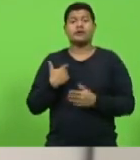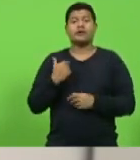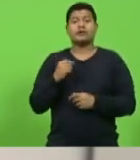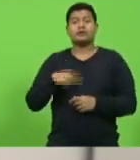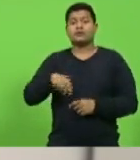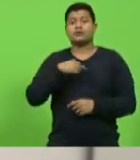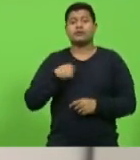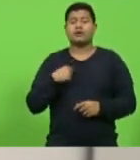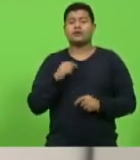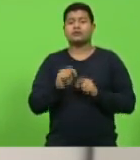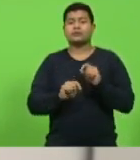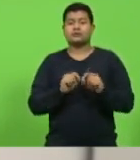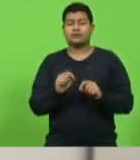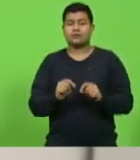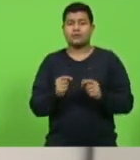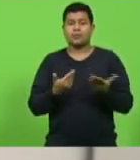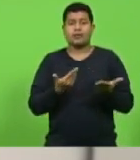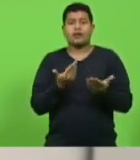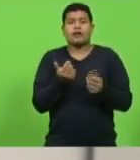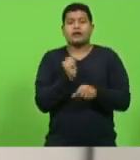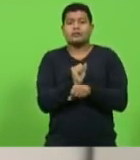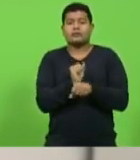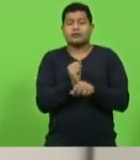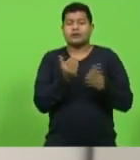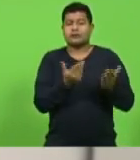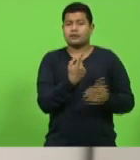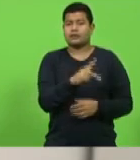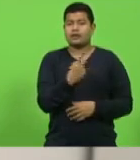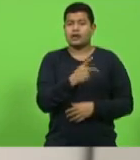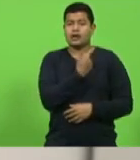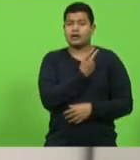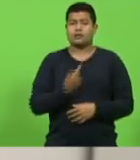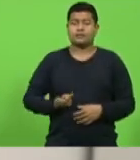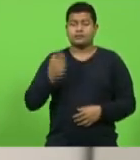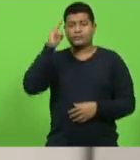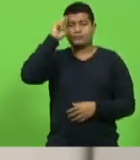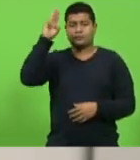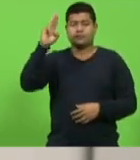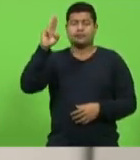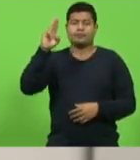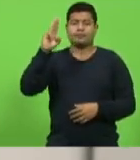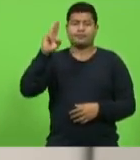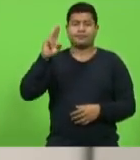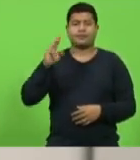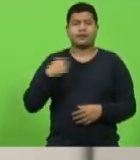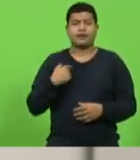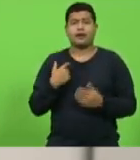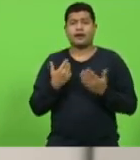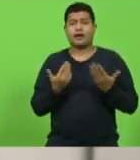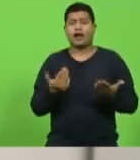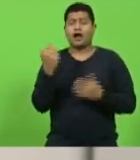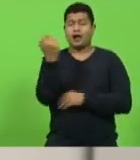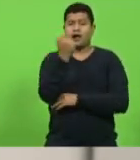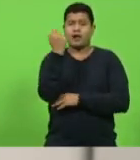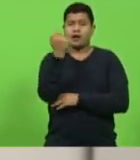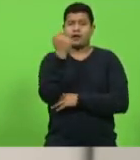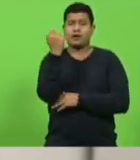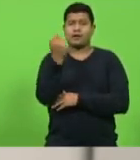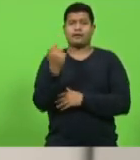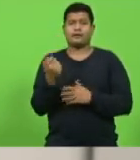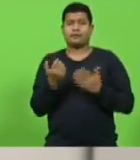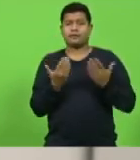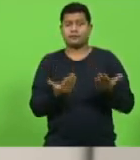da administração pública estadual na condução do erário, mormente no momento de extrema gravidade, da qual o excelentíssimo